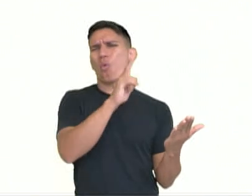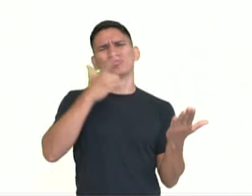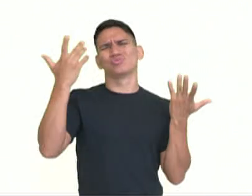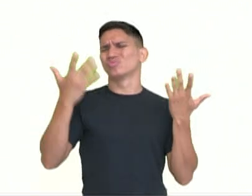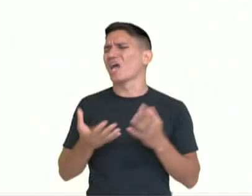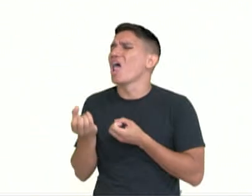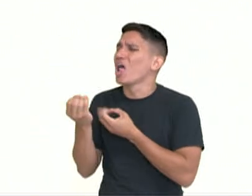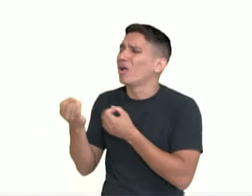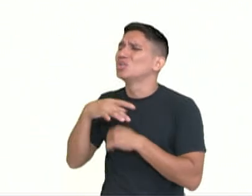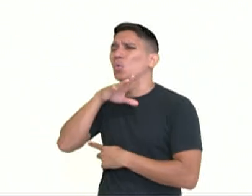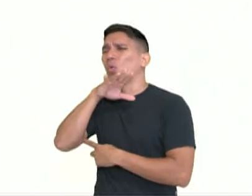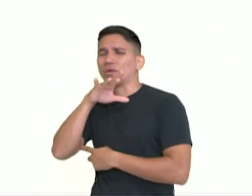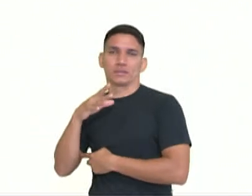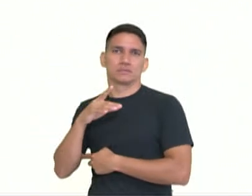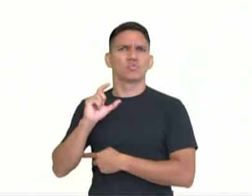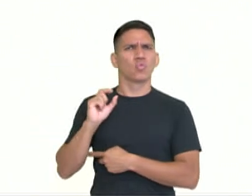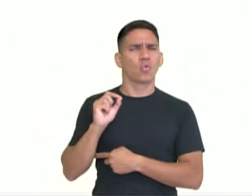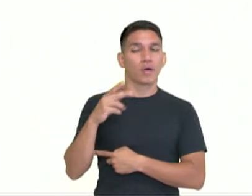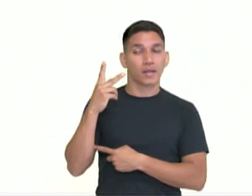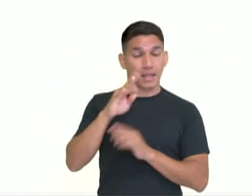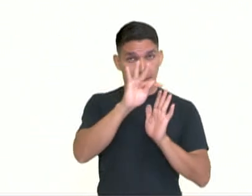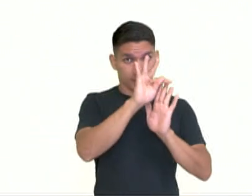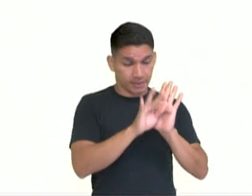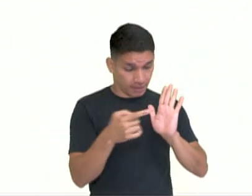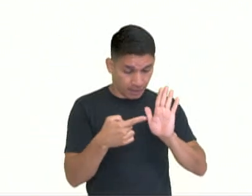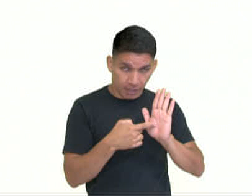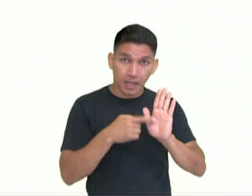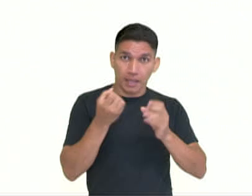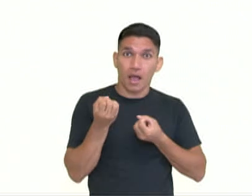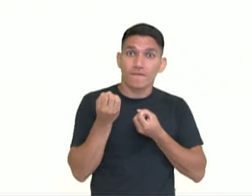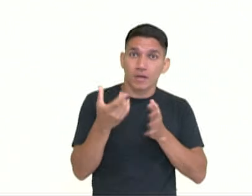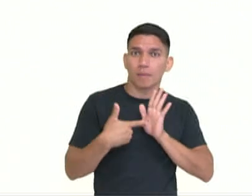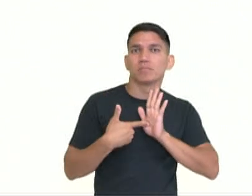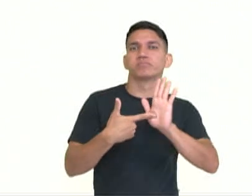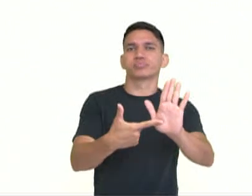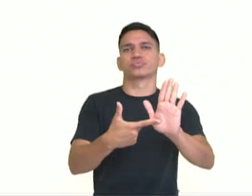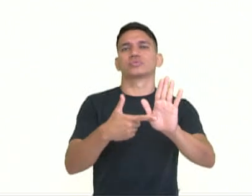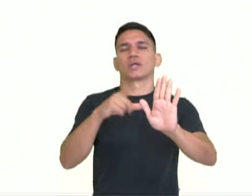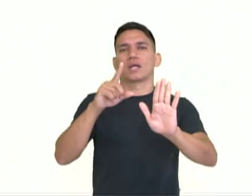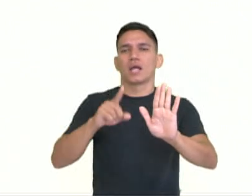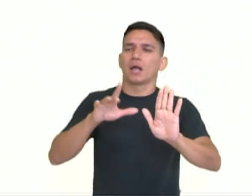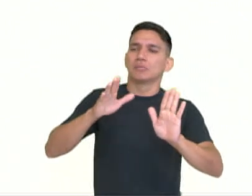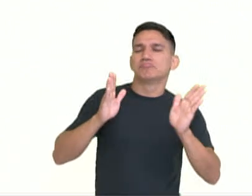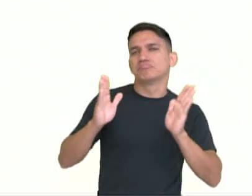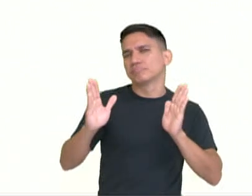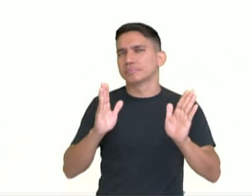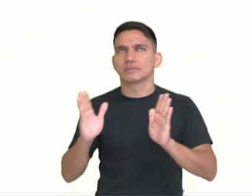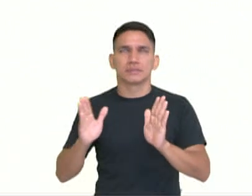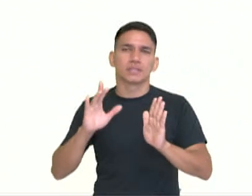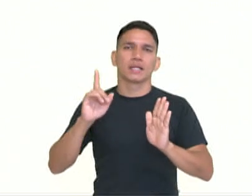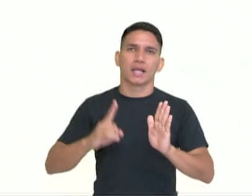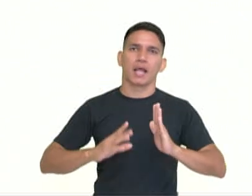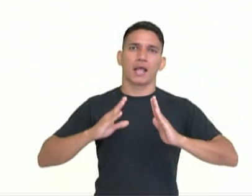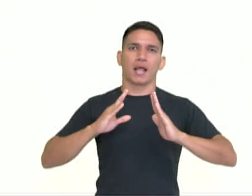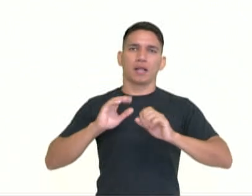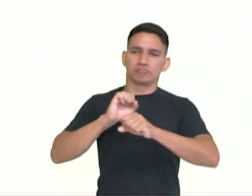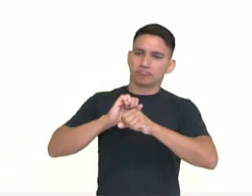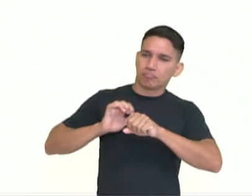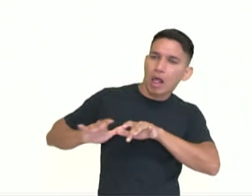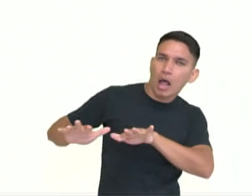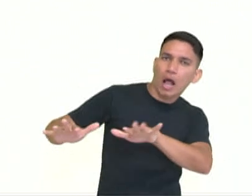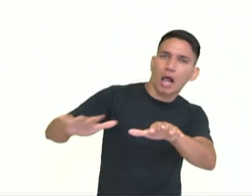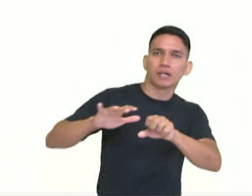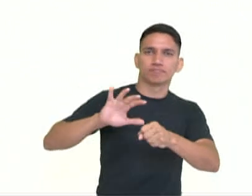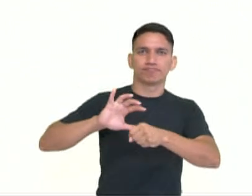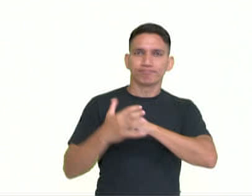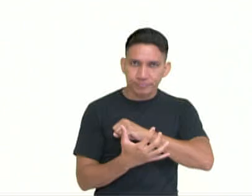tão ruins. Lembrando que esse texto, ele foi divulgado, essa notícia, num período de pandemia, né?